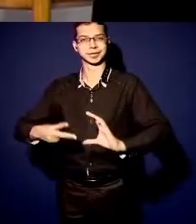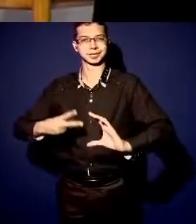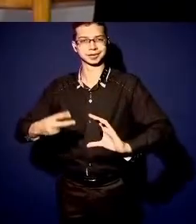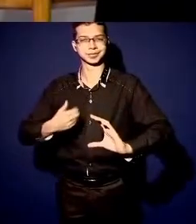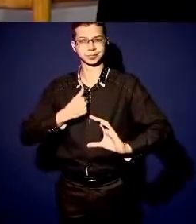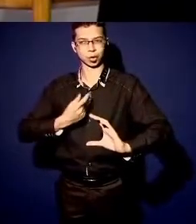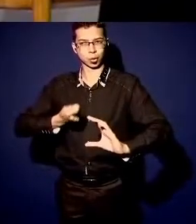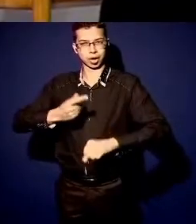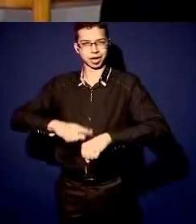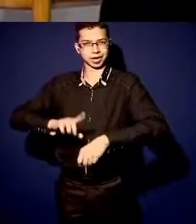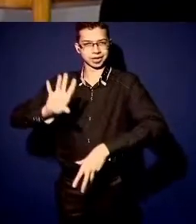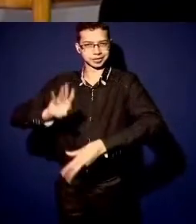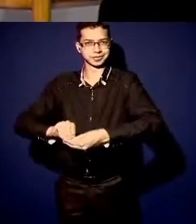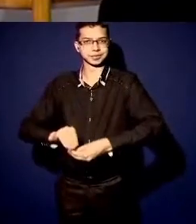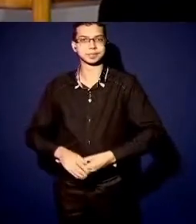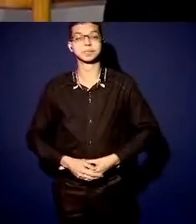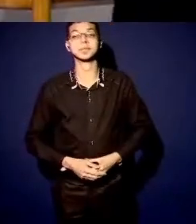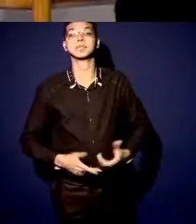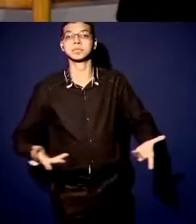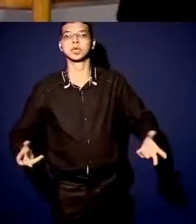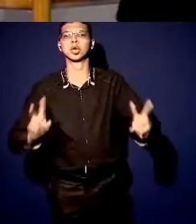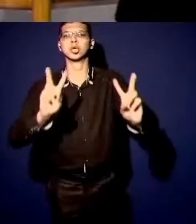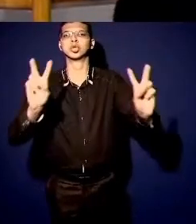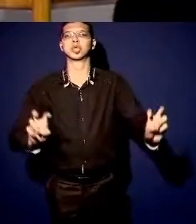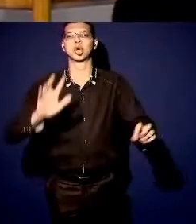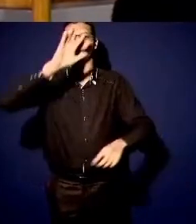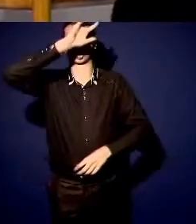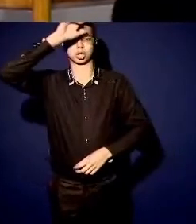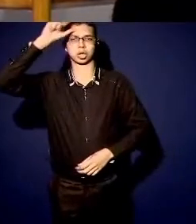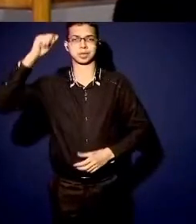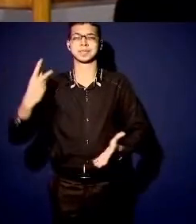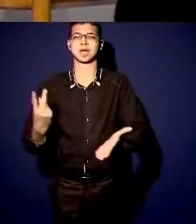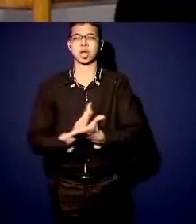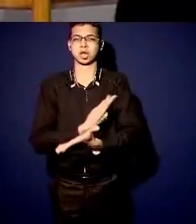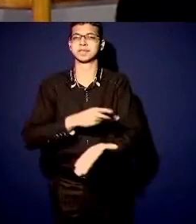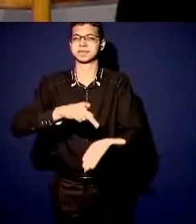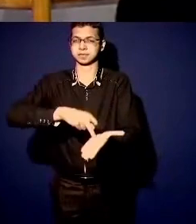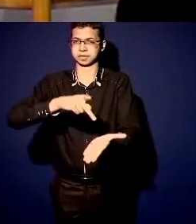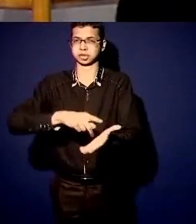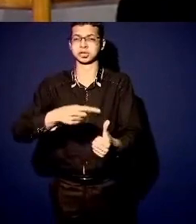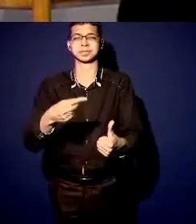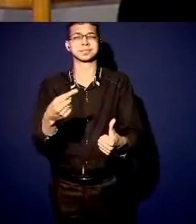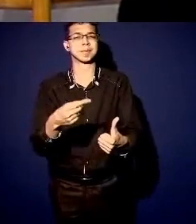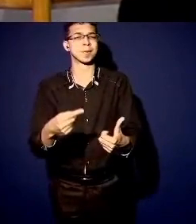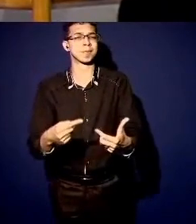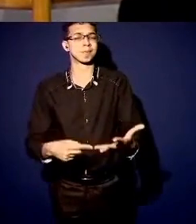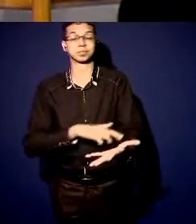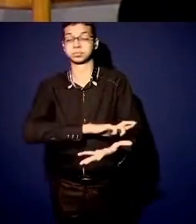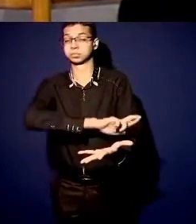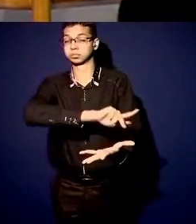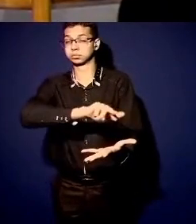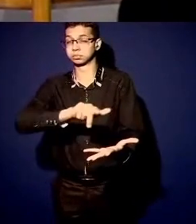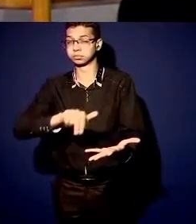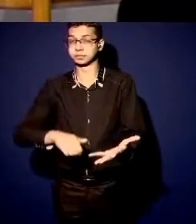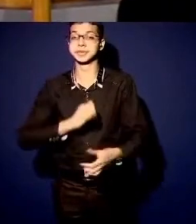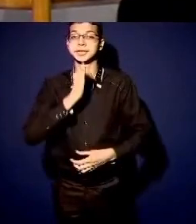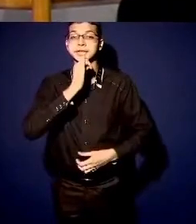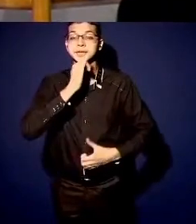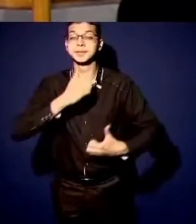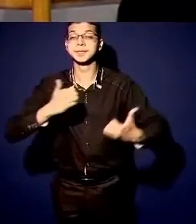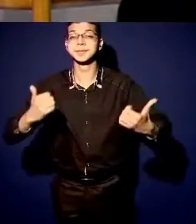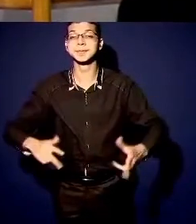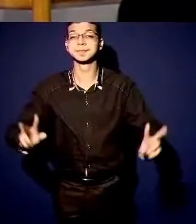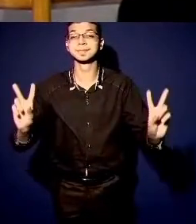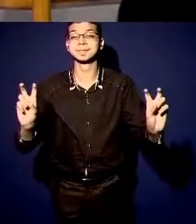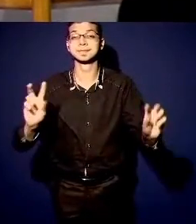bom sobre a Amazônia de fato essas realidades são muito diversas múltiplas de quando se fala em